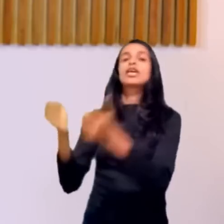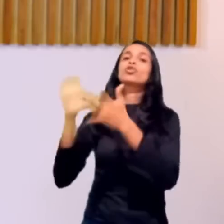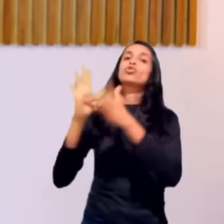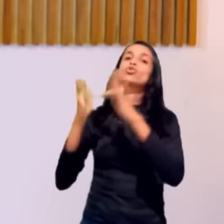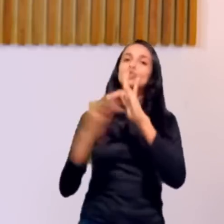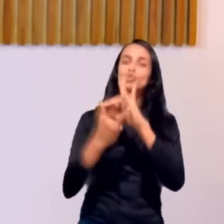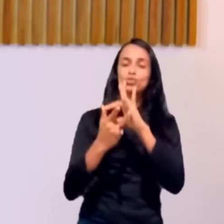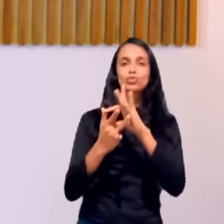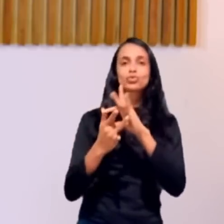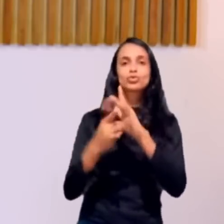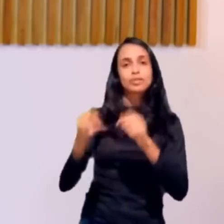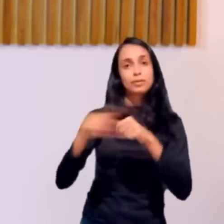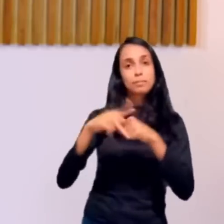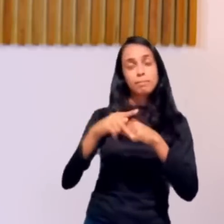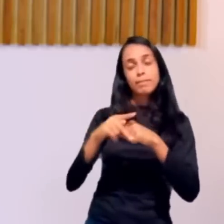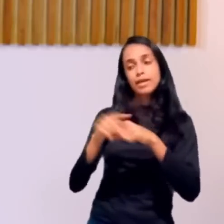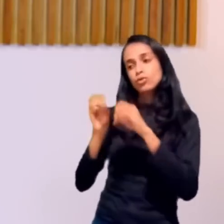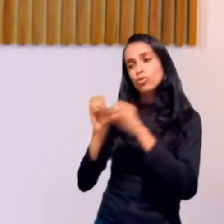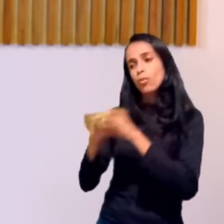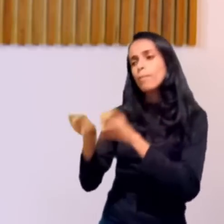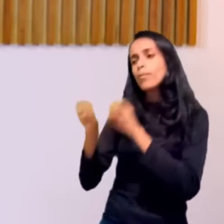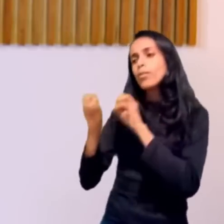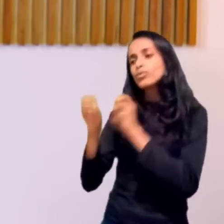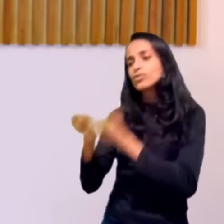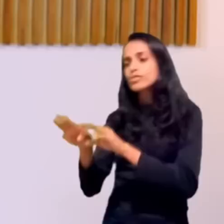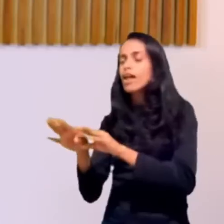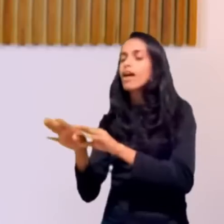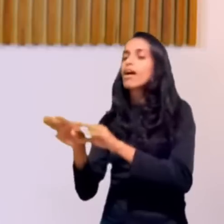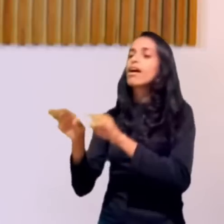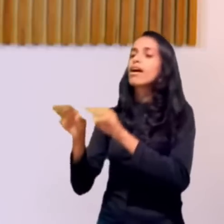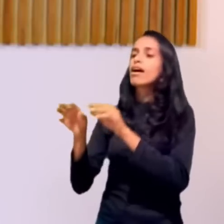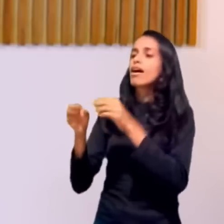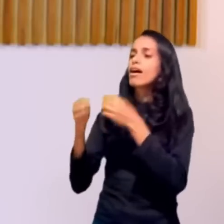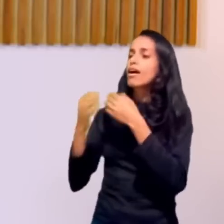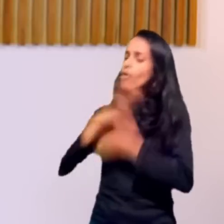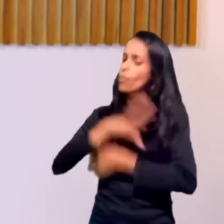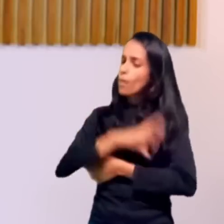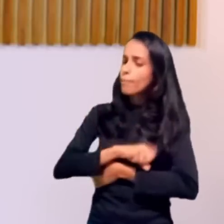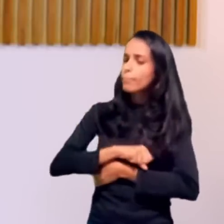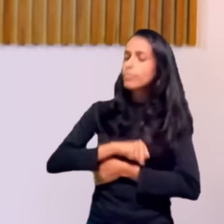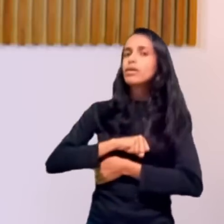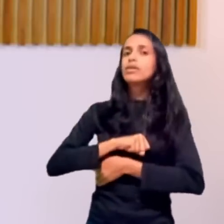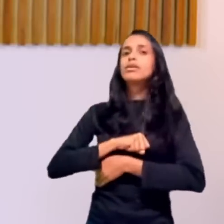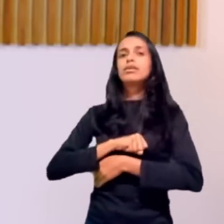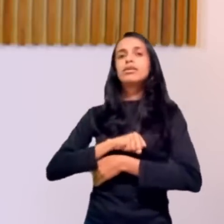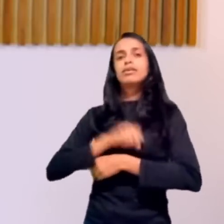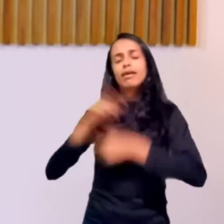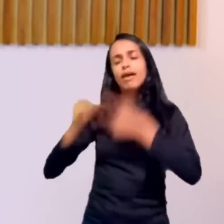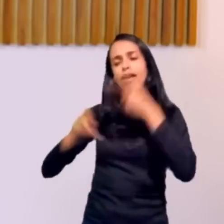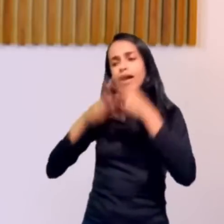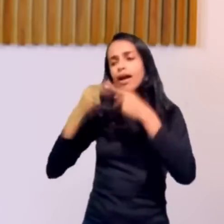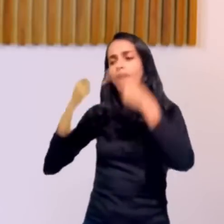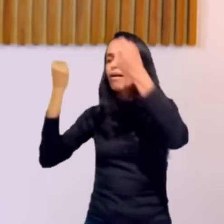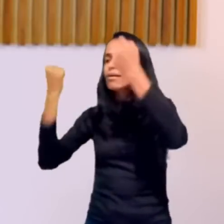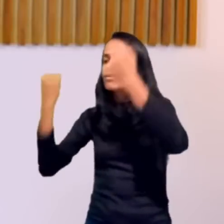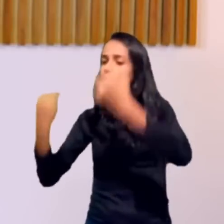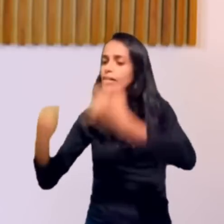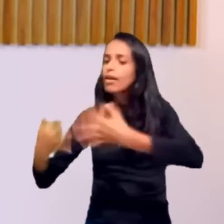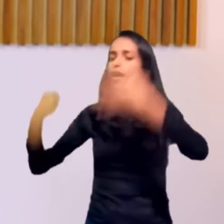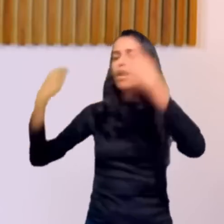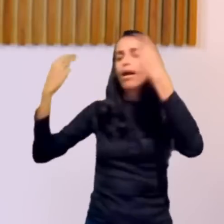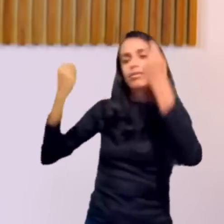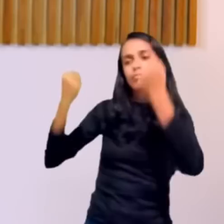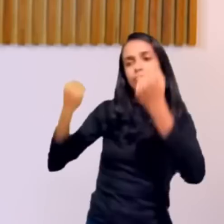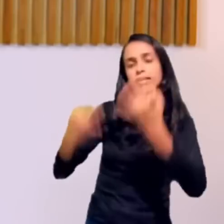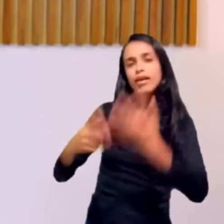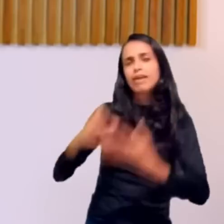pessoas com muita paciência, com muita ternura, algo que era difícil, podemos dizer quase uma contramão